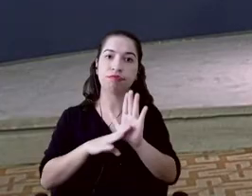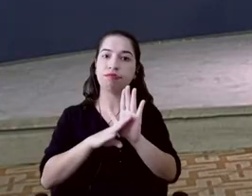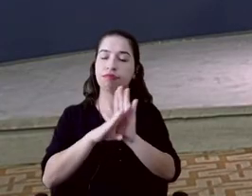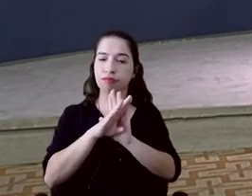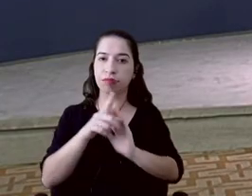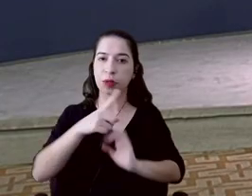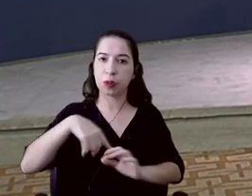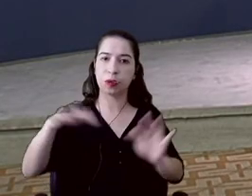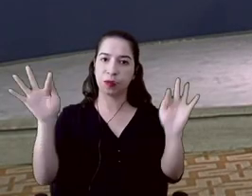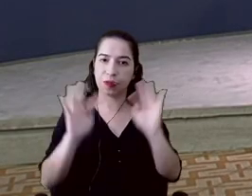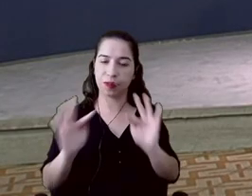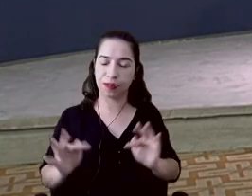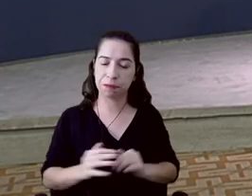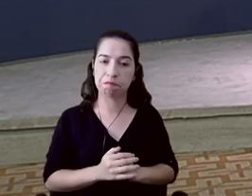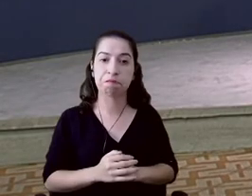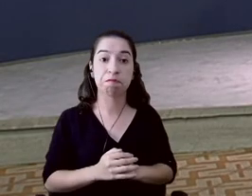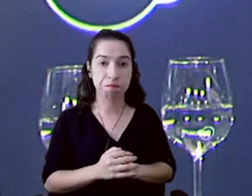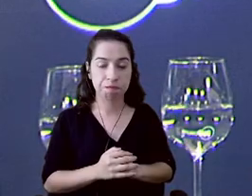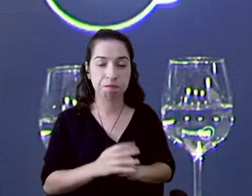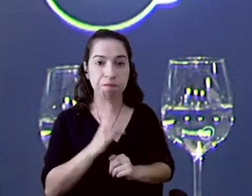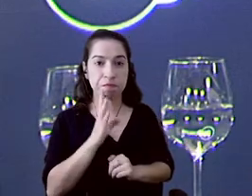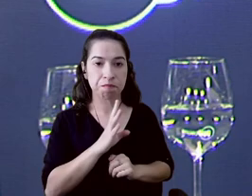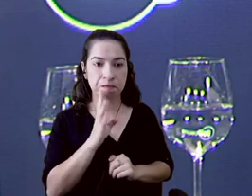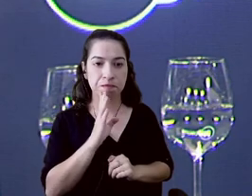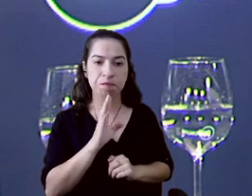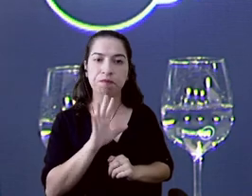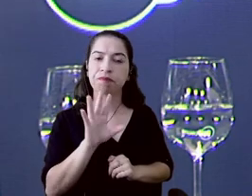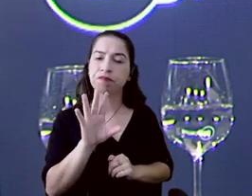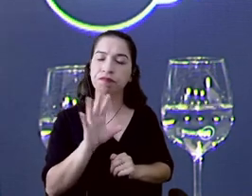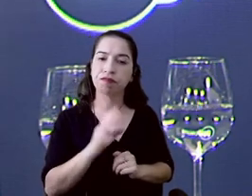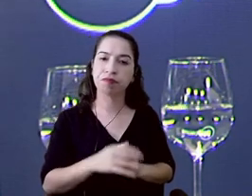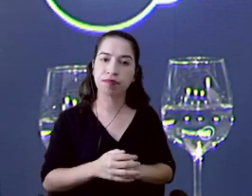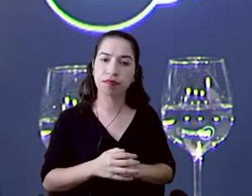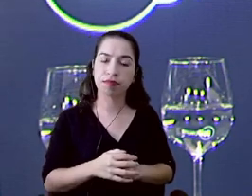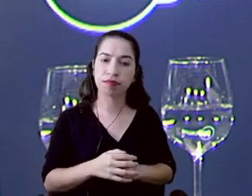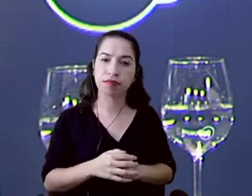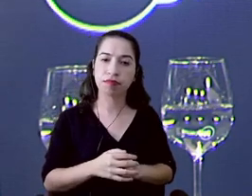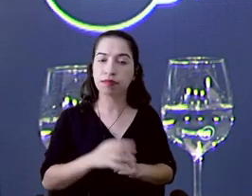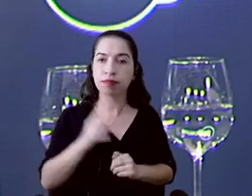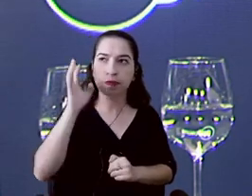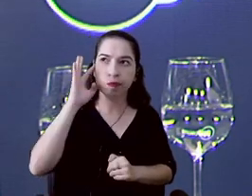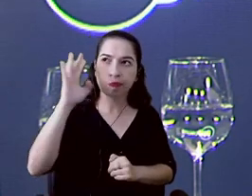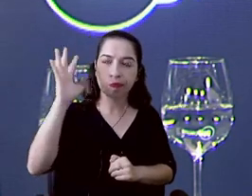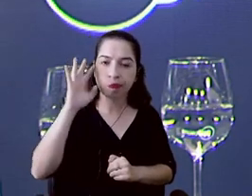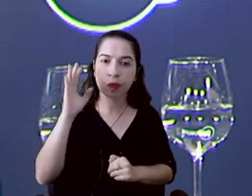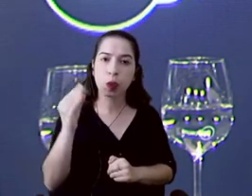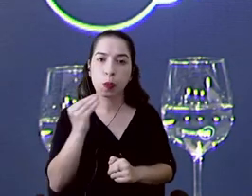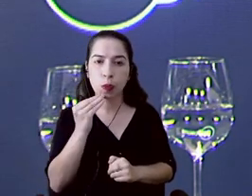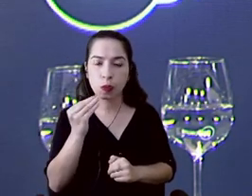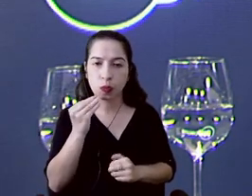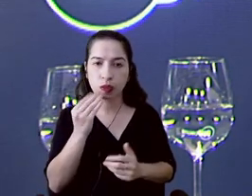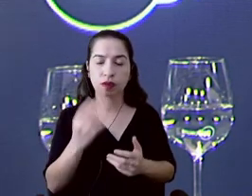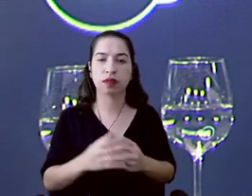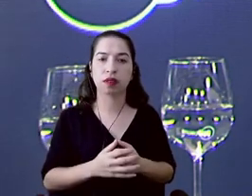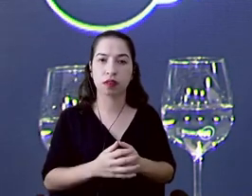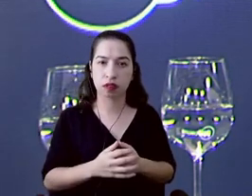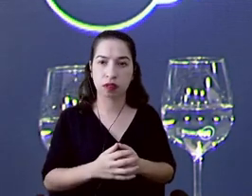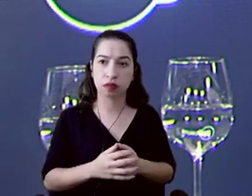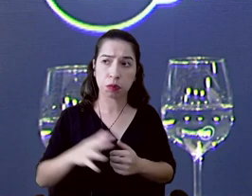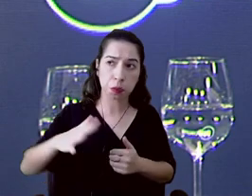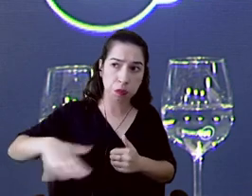é bacana e mas tenta não pensar que em oportunidades né esse essa correção de mercado